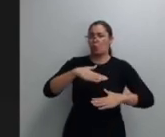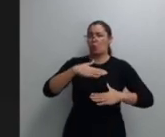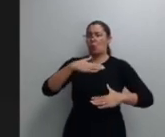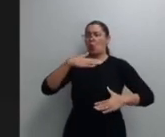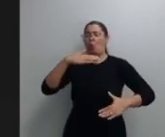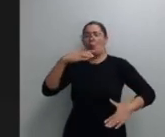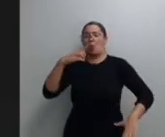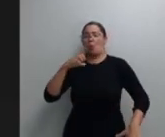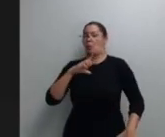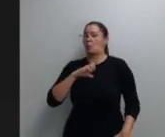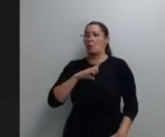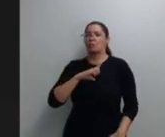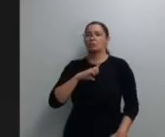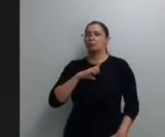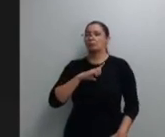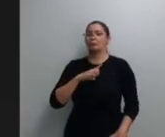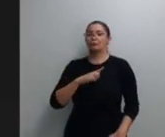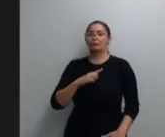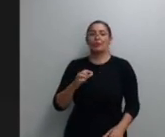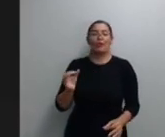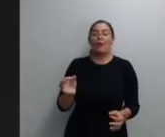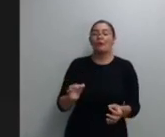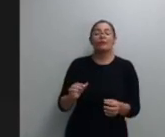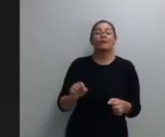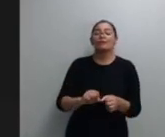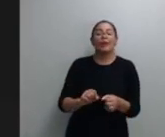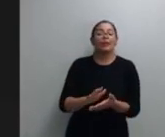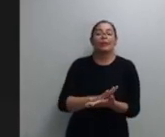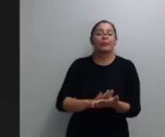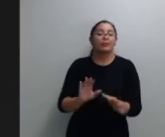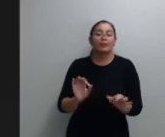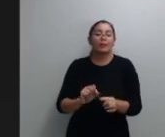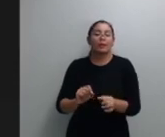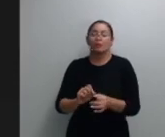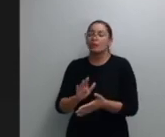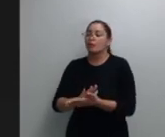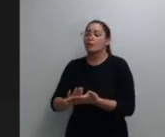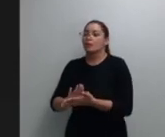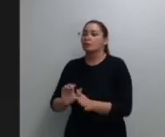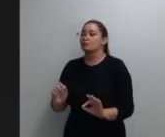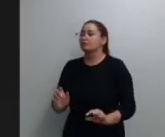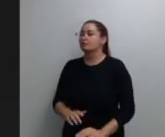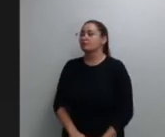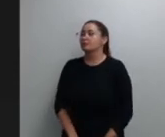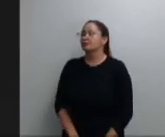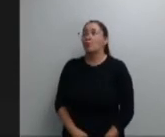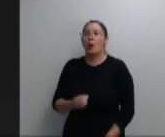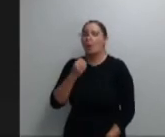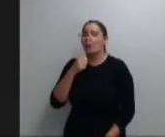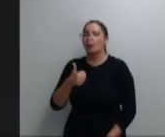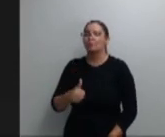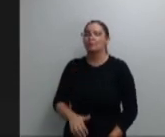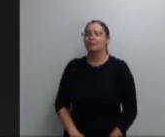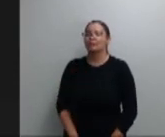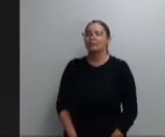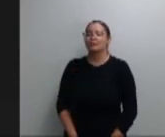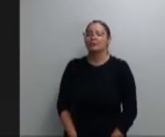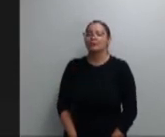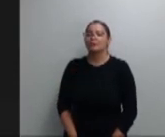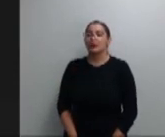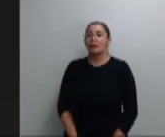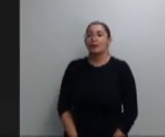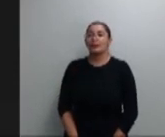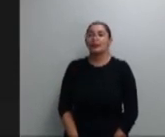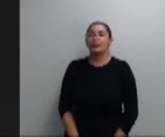fazendo fazendo e desfazendo ministro fazendo e desfazendo presidente não é bom isso é um pensamento de jeferson é pensamento de amigo ao